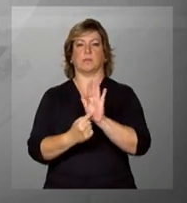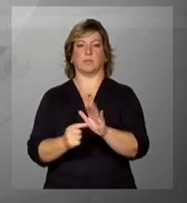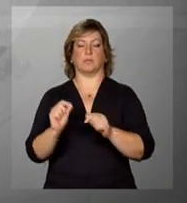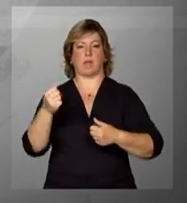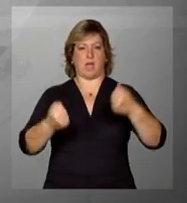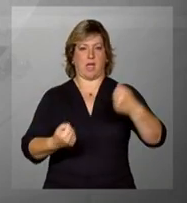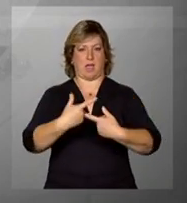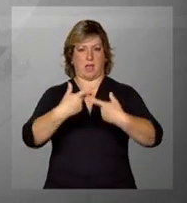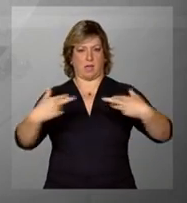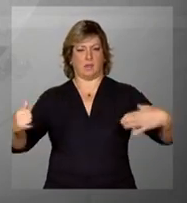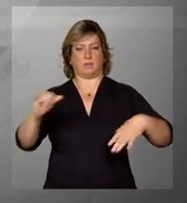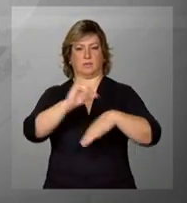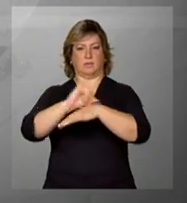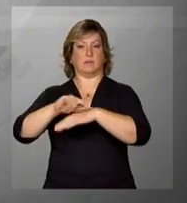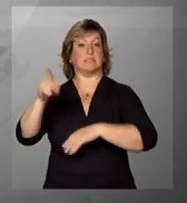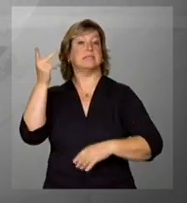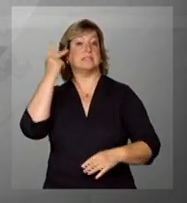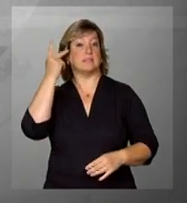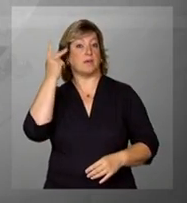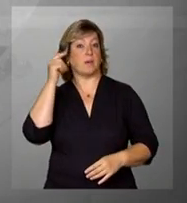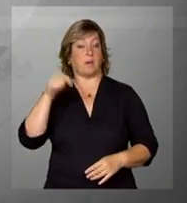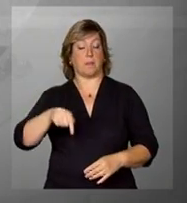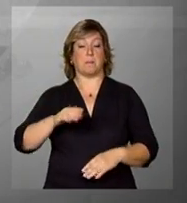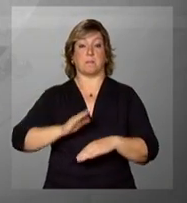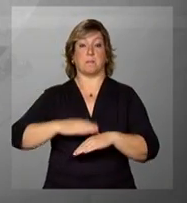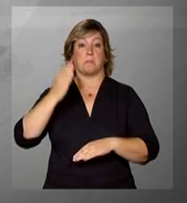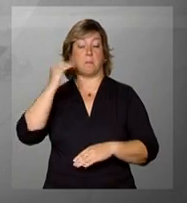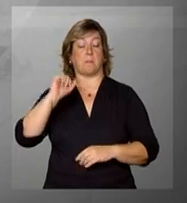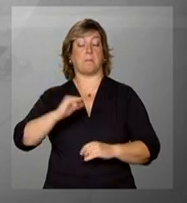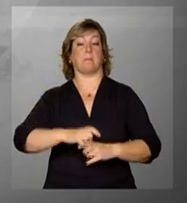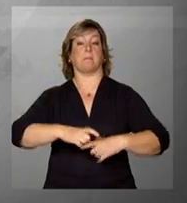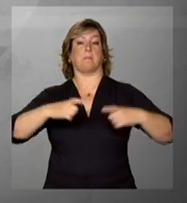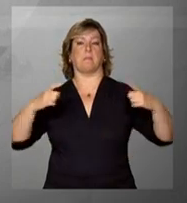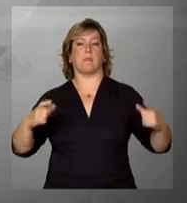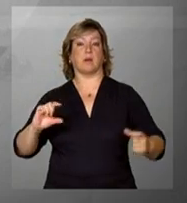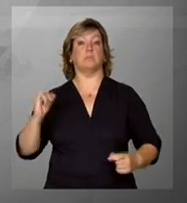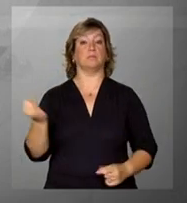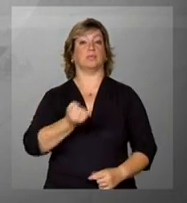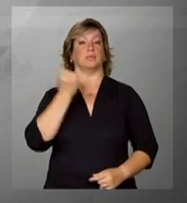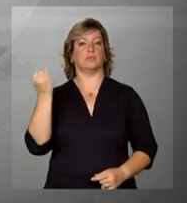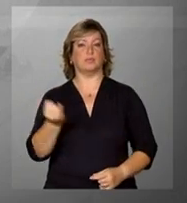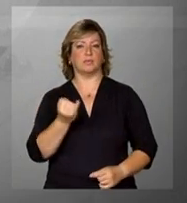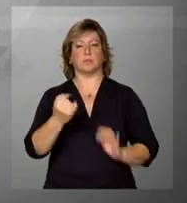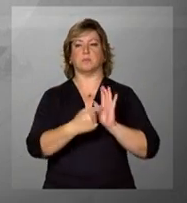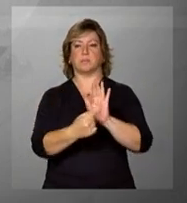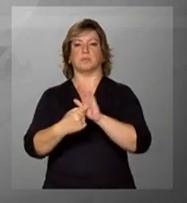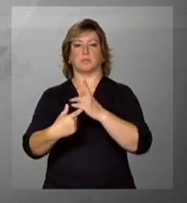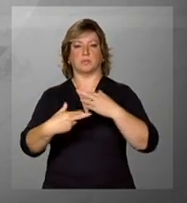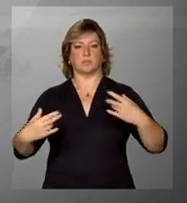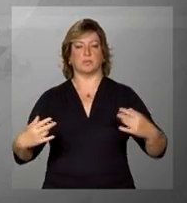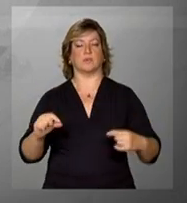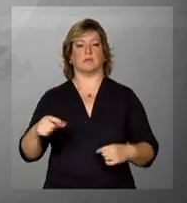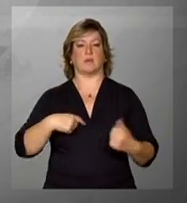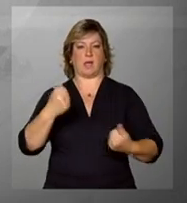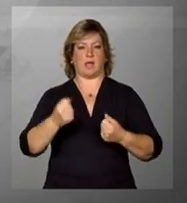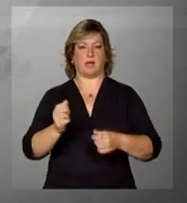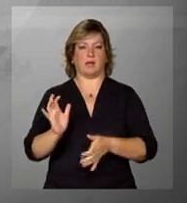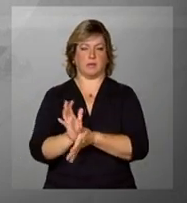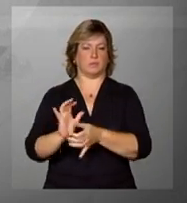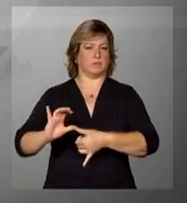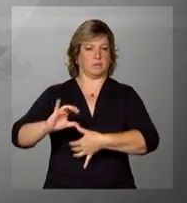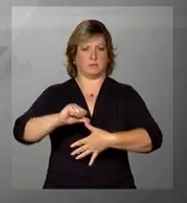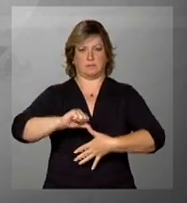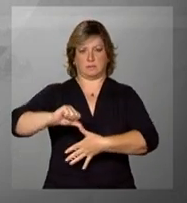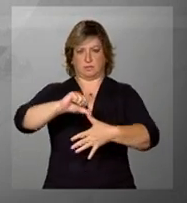Automóvel de São Paulo, considerado o maior e mais importante evento automotivo da América Latina. A repórter